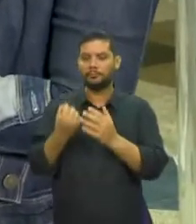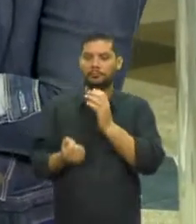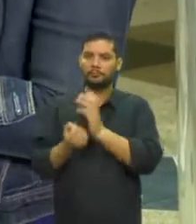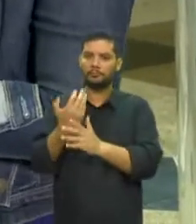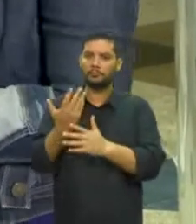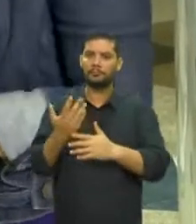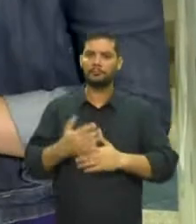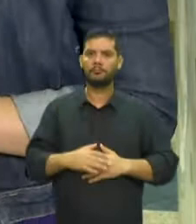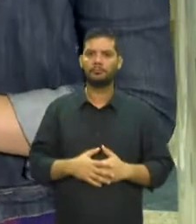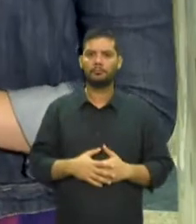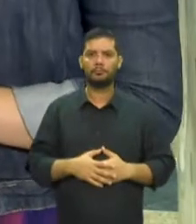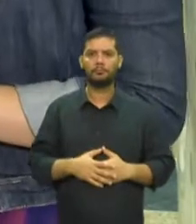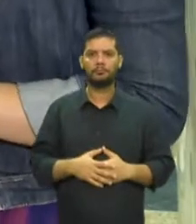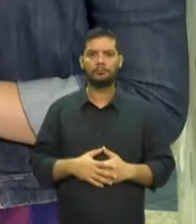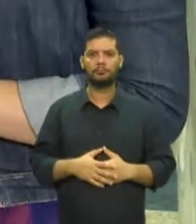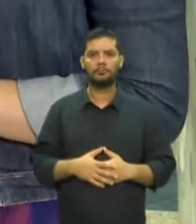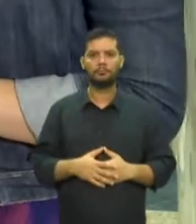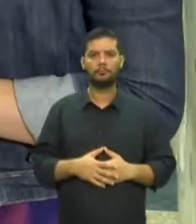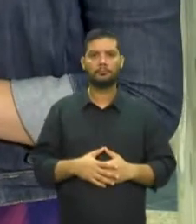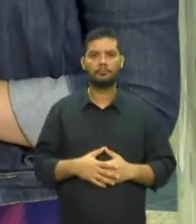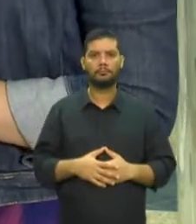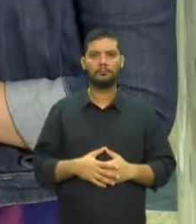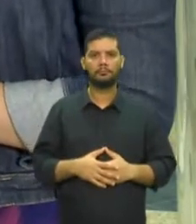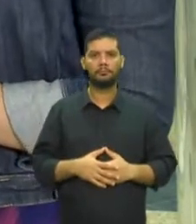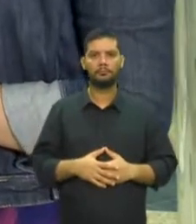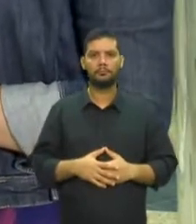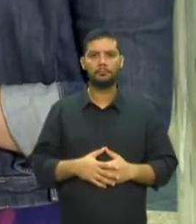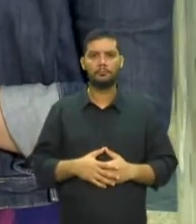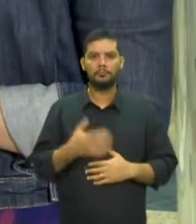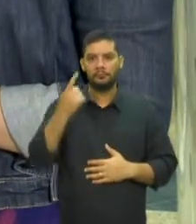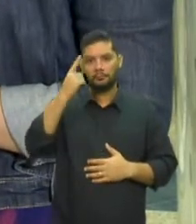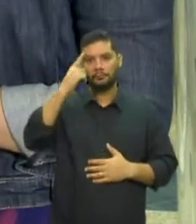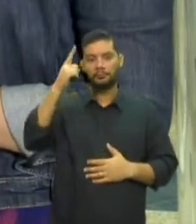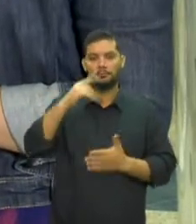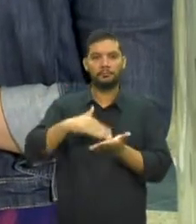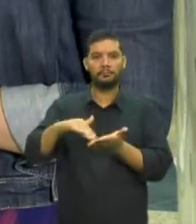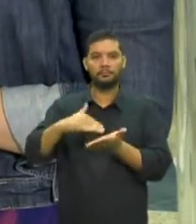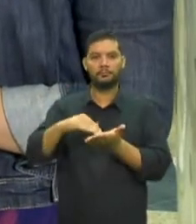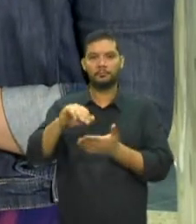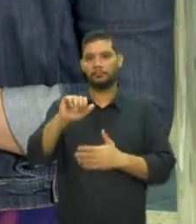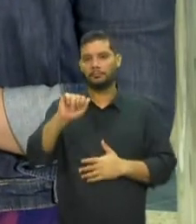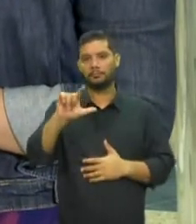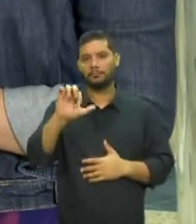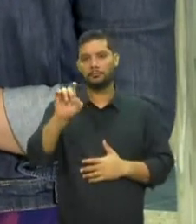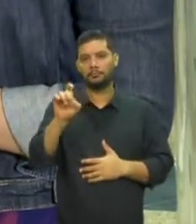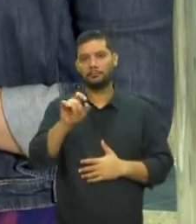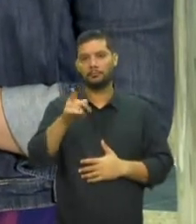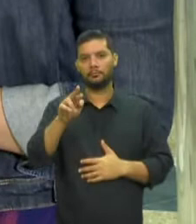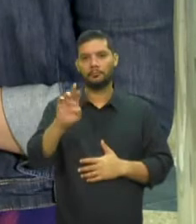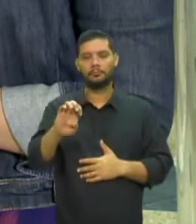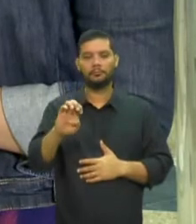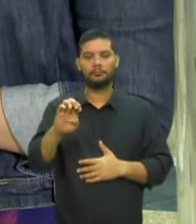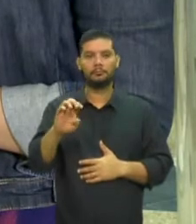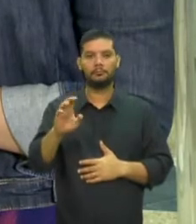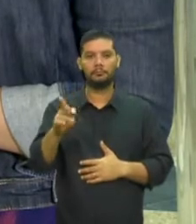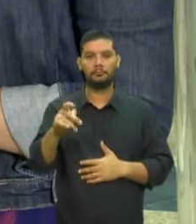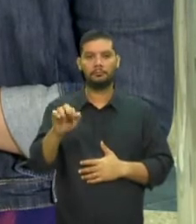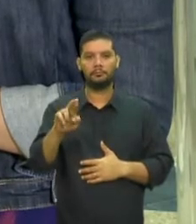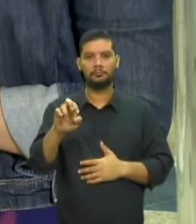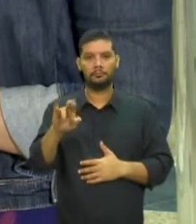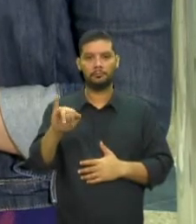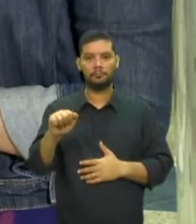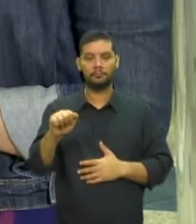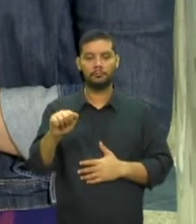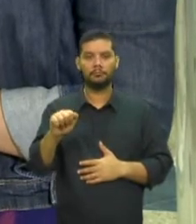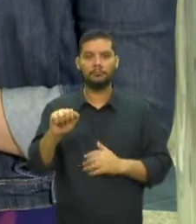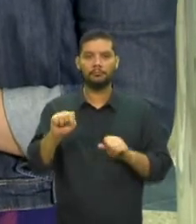pouquinho desse equipamento. Sem dúvida nenhuma, né? Essa foi uma ideia do secretário Alexandre Pereira de como fortalecer a cadeia do turismo por intermédio